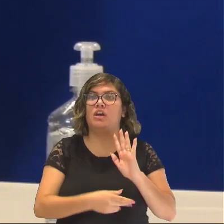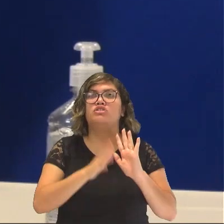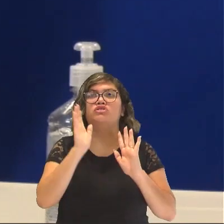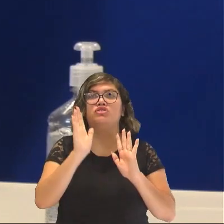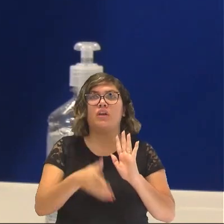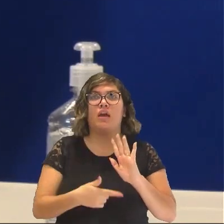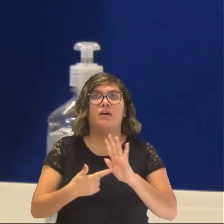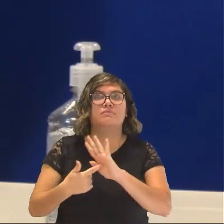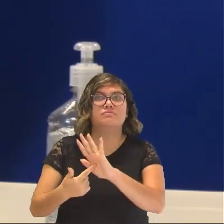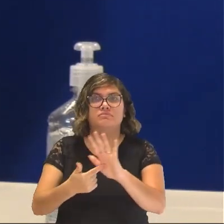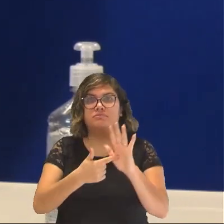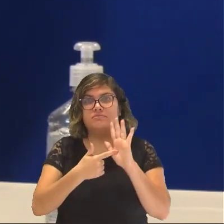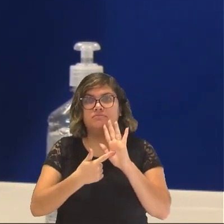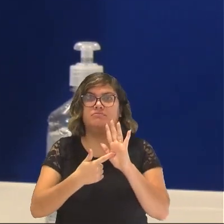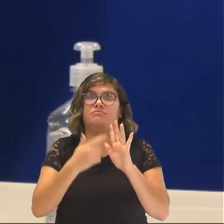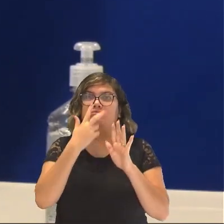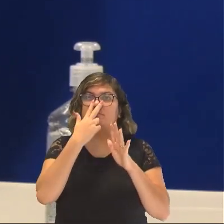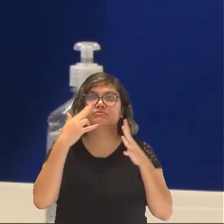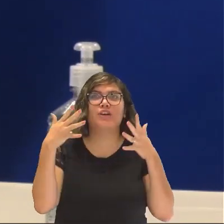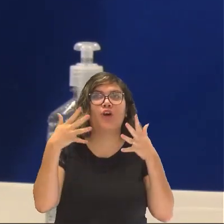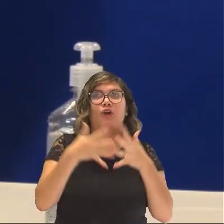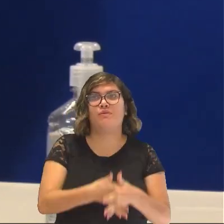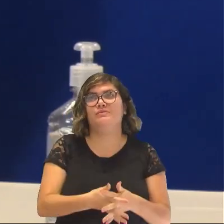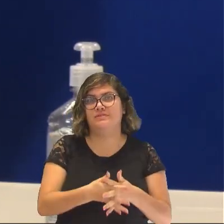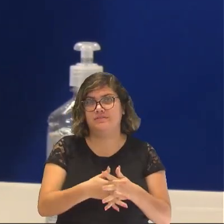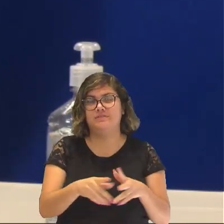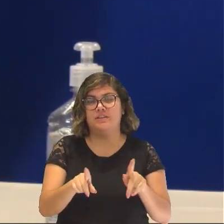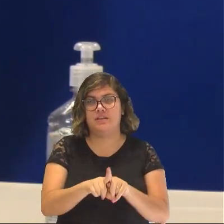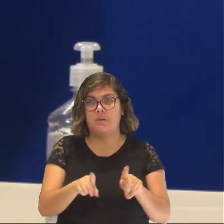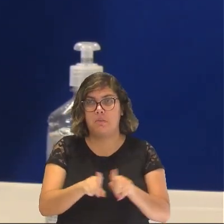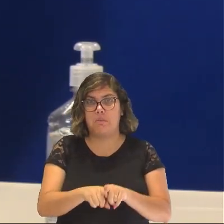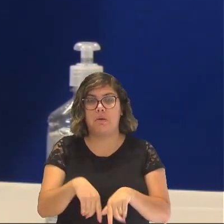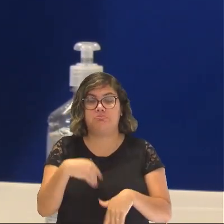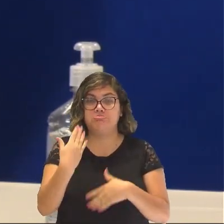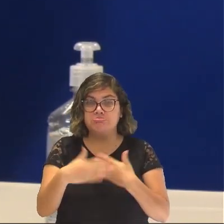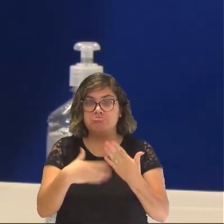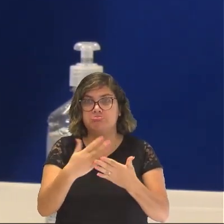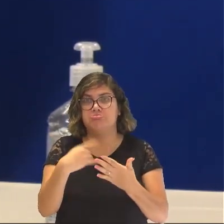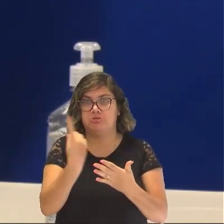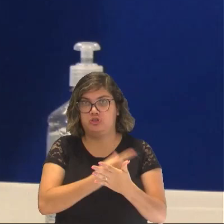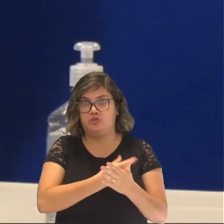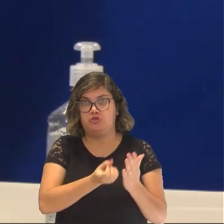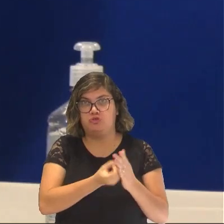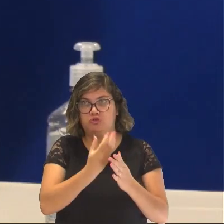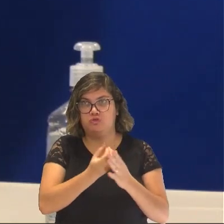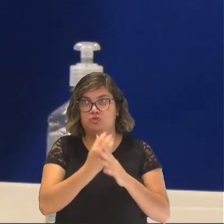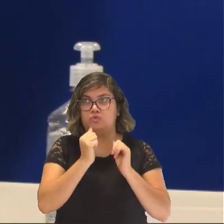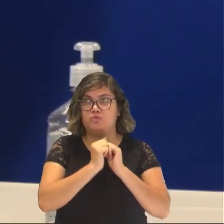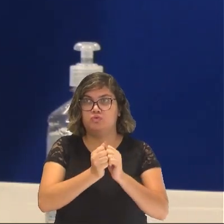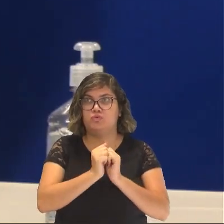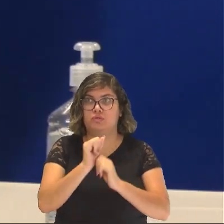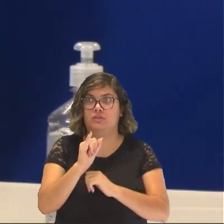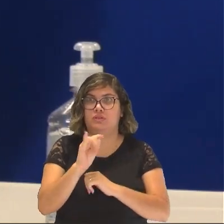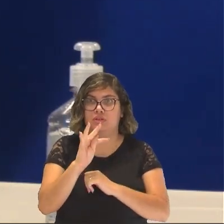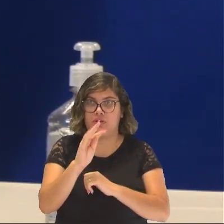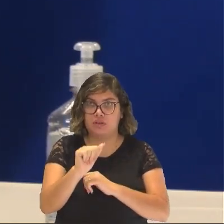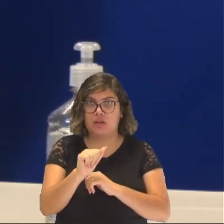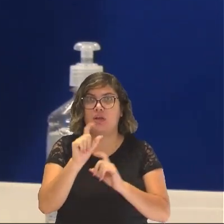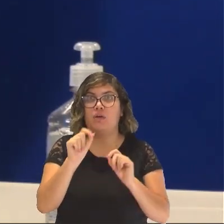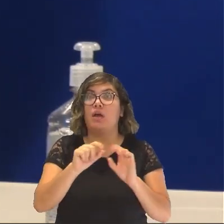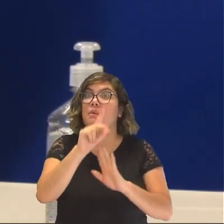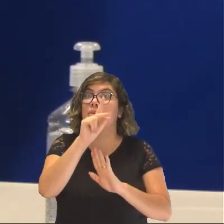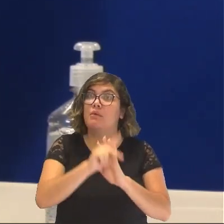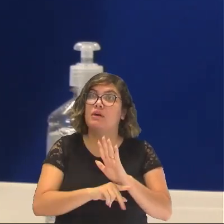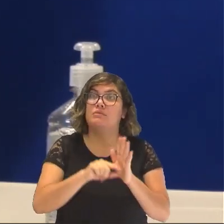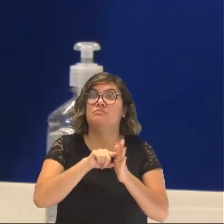mostra a complexidade e a envergadura do que nós estamos construindo juntos com o ITA. Projeto de pesquisa